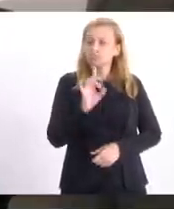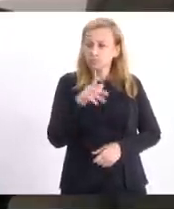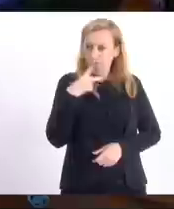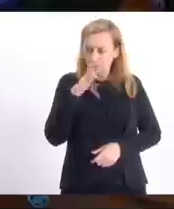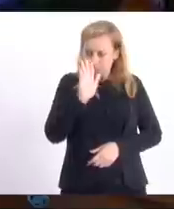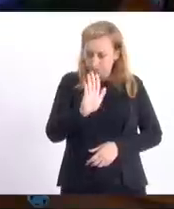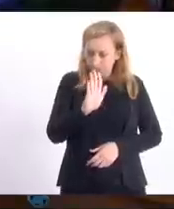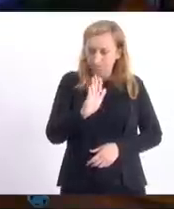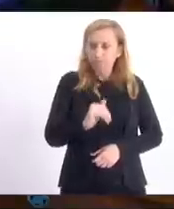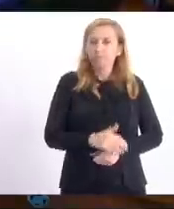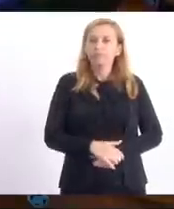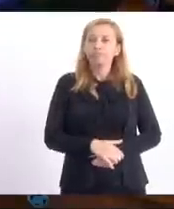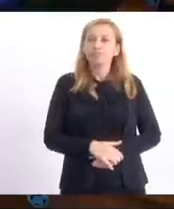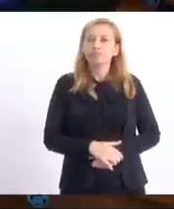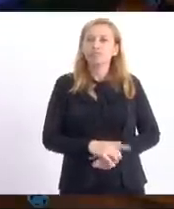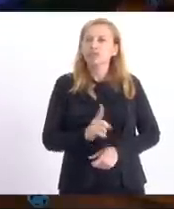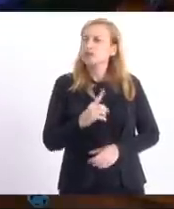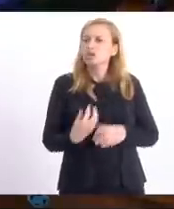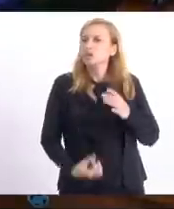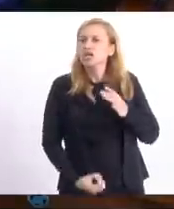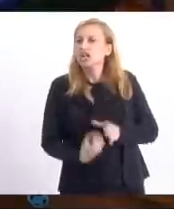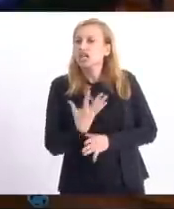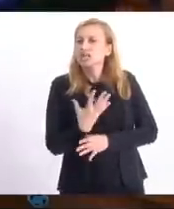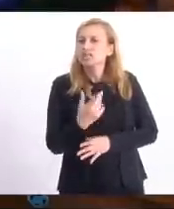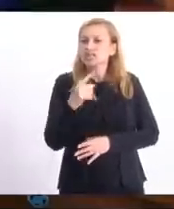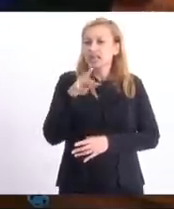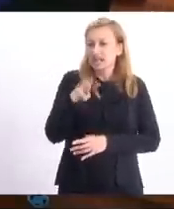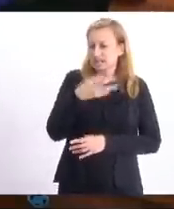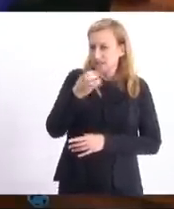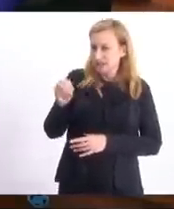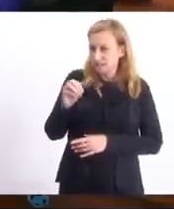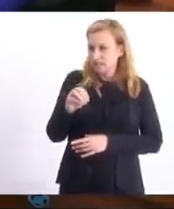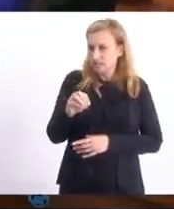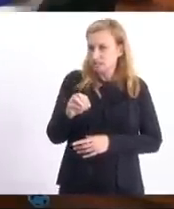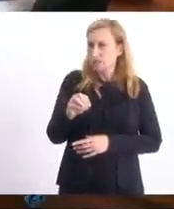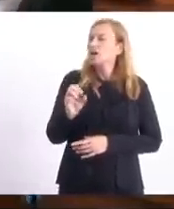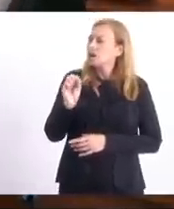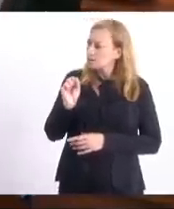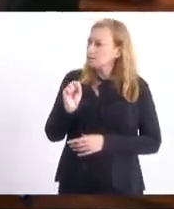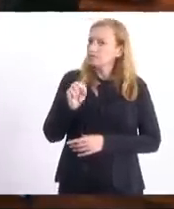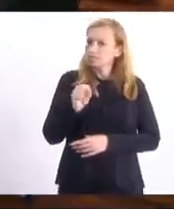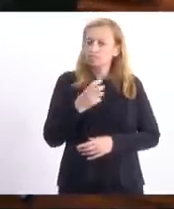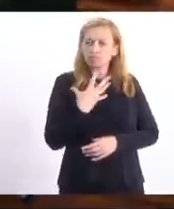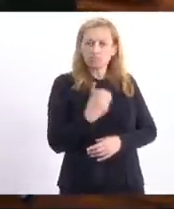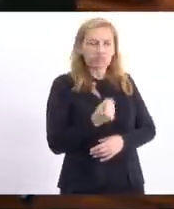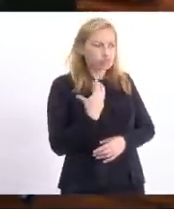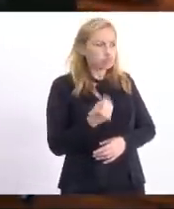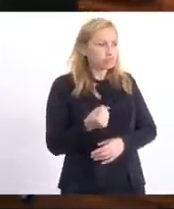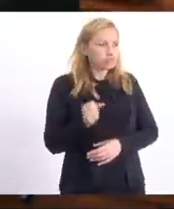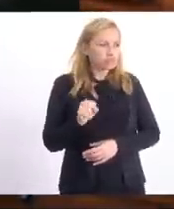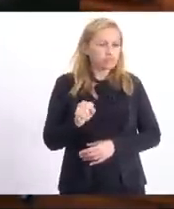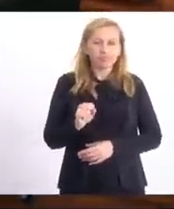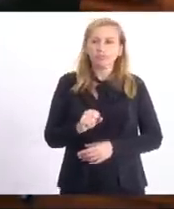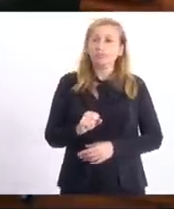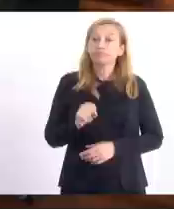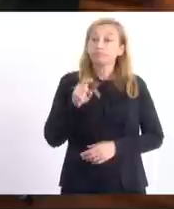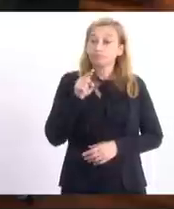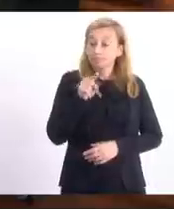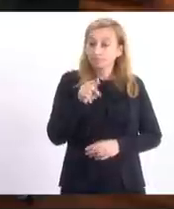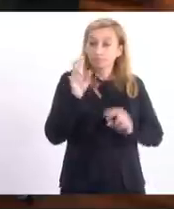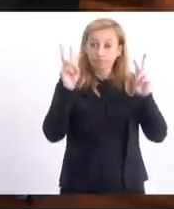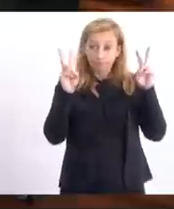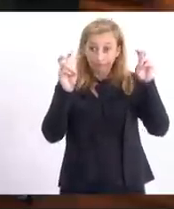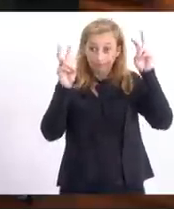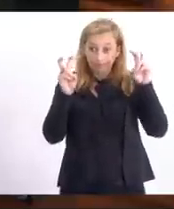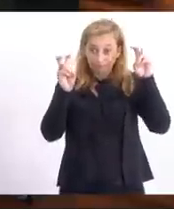coisa. Nós não estamos criando essa gratificação. Eu sei. Só ponderar uma questão. Eu sei. Este quadro,